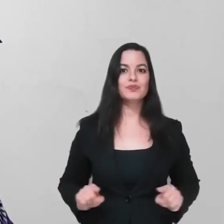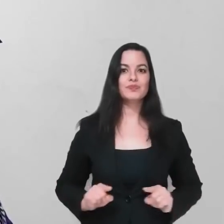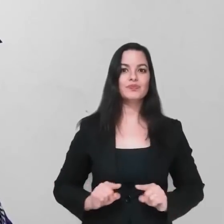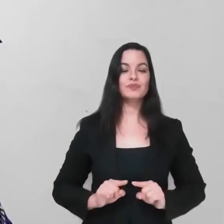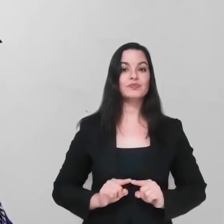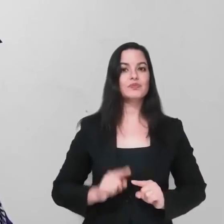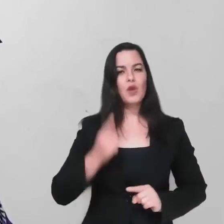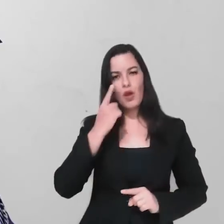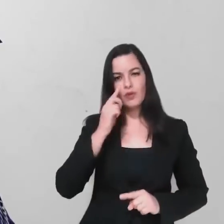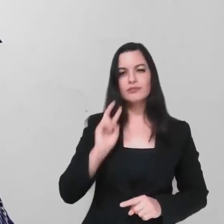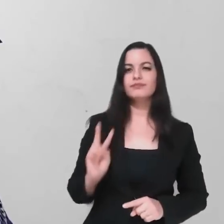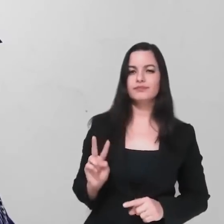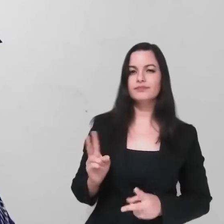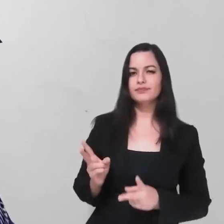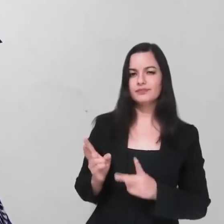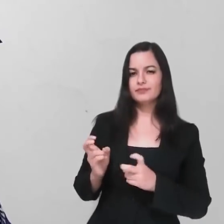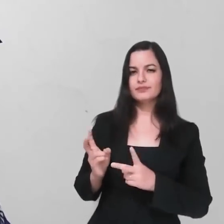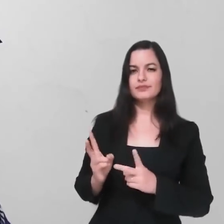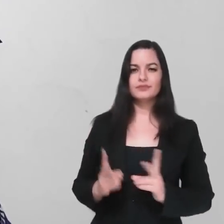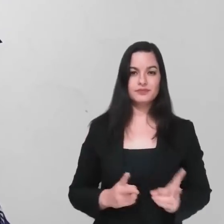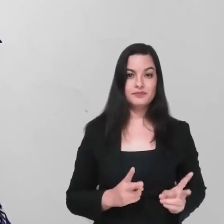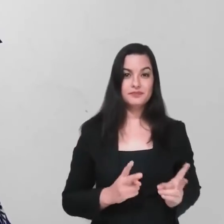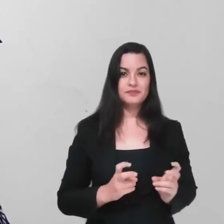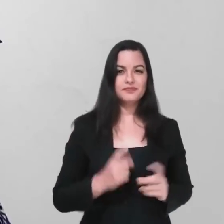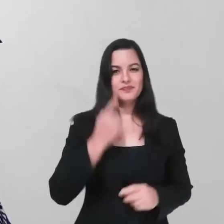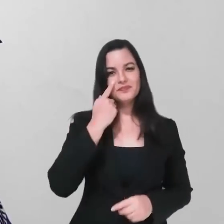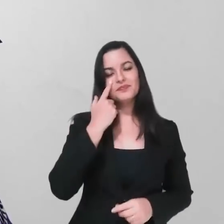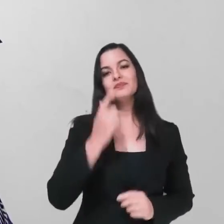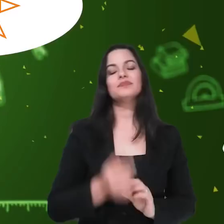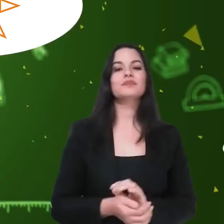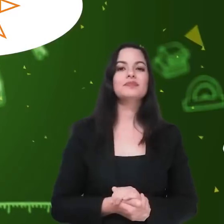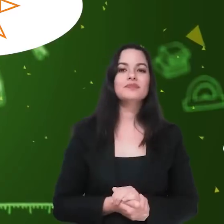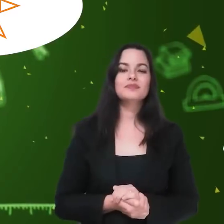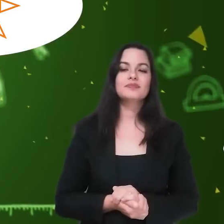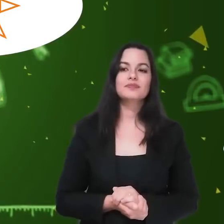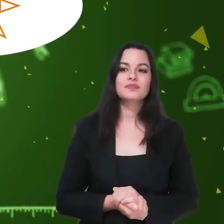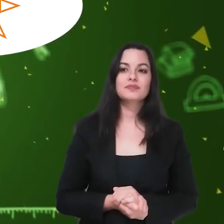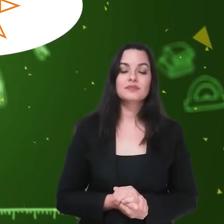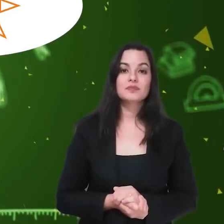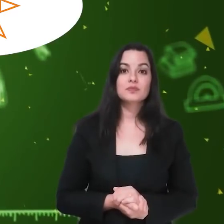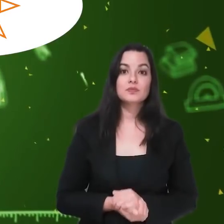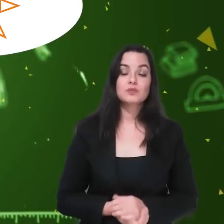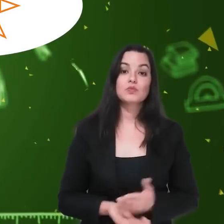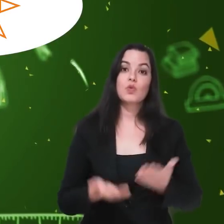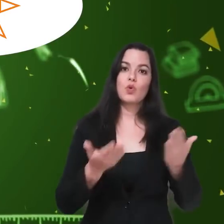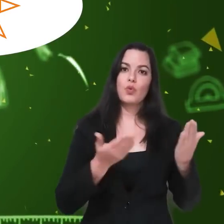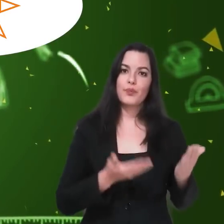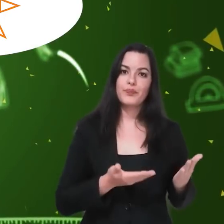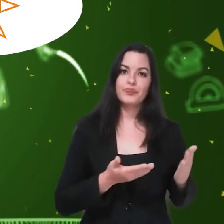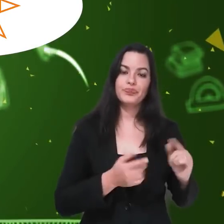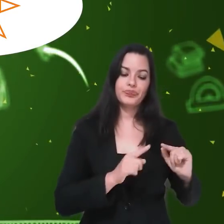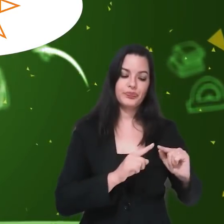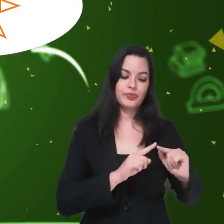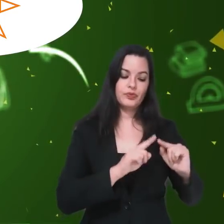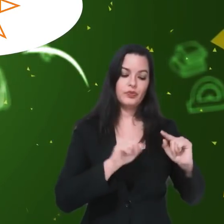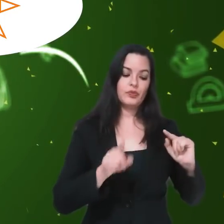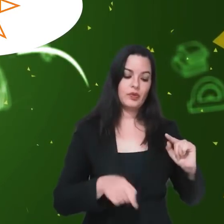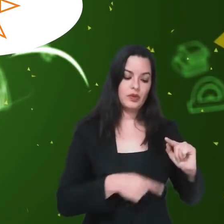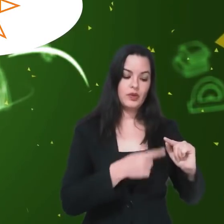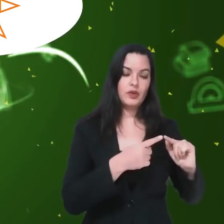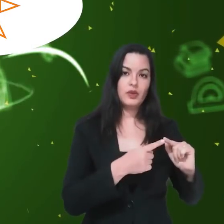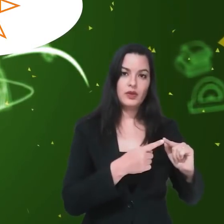imagem que eu trouxe para que a gente pudesse comparar. Então, de um lado, nós temos uma órbita,